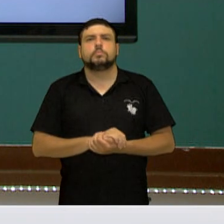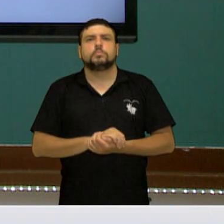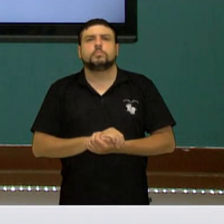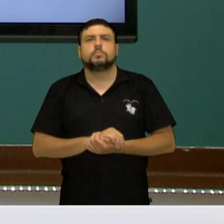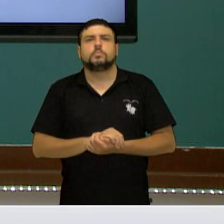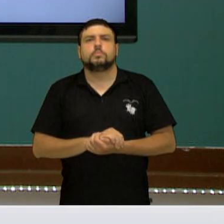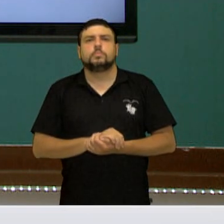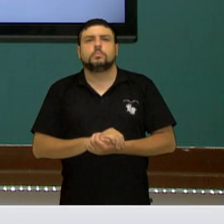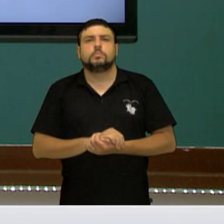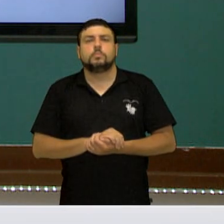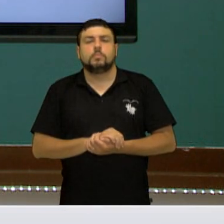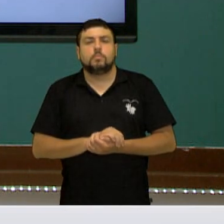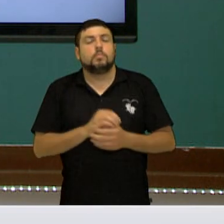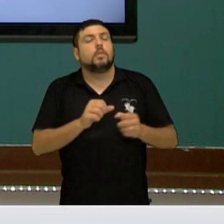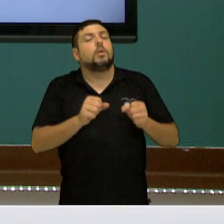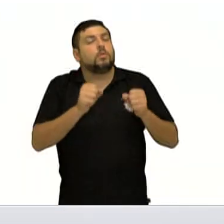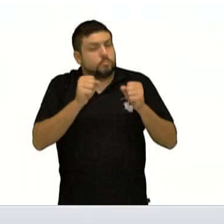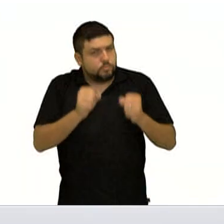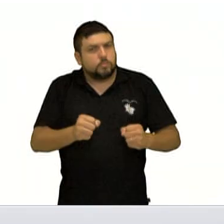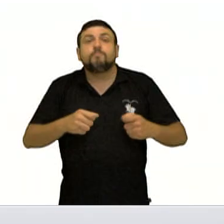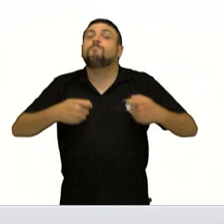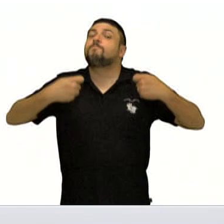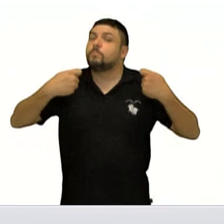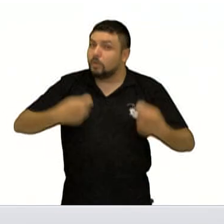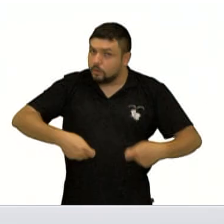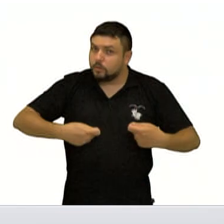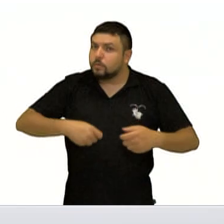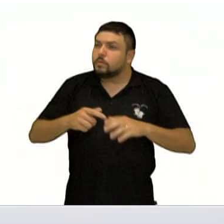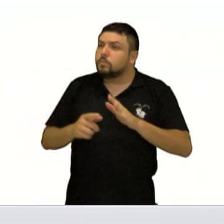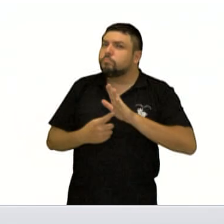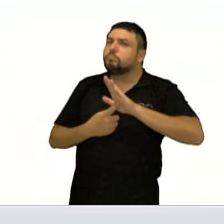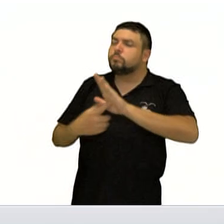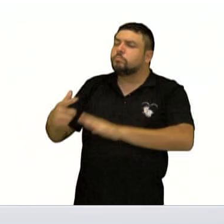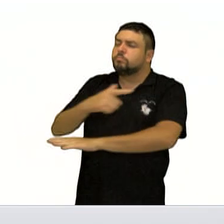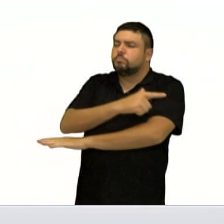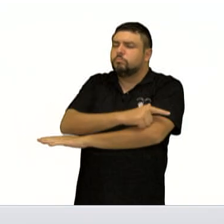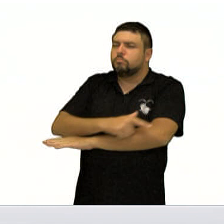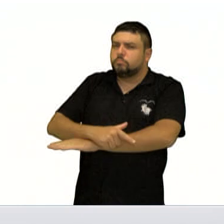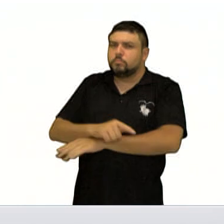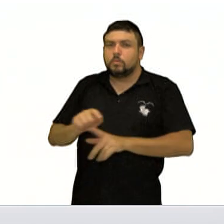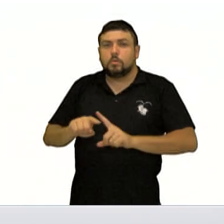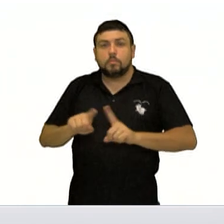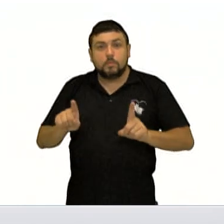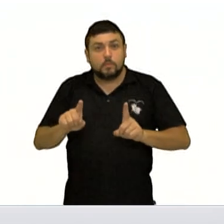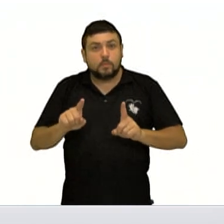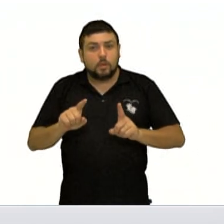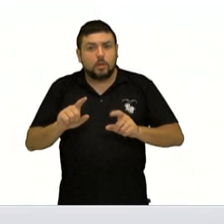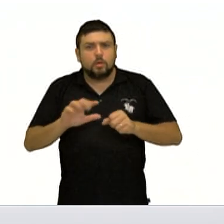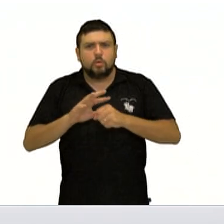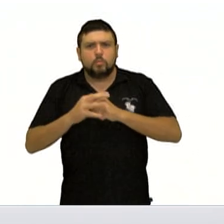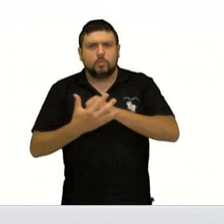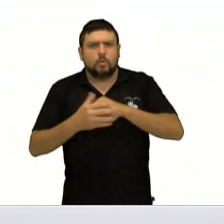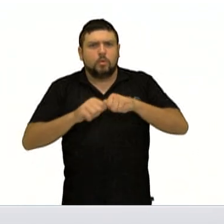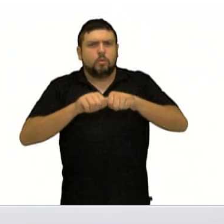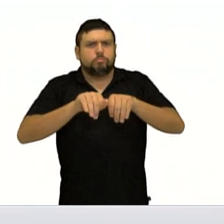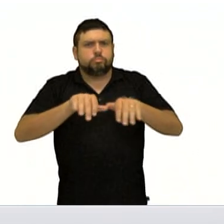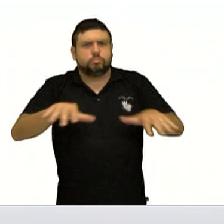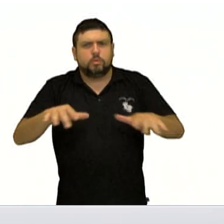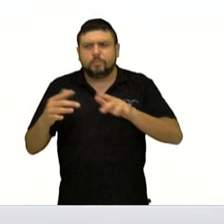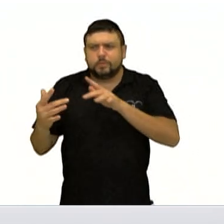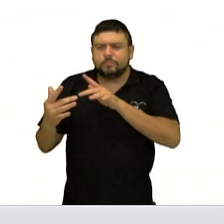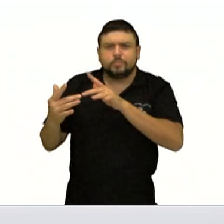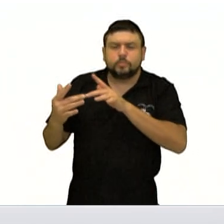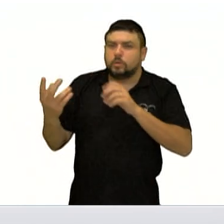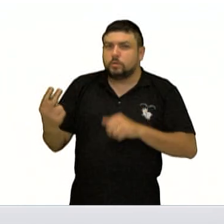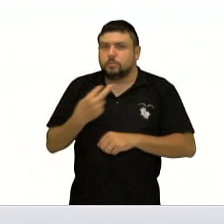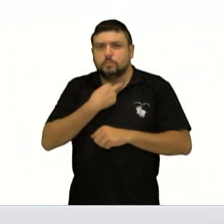Podemos e devemos ser educados com o nosso próximo, mas em tempos de pandemia o contato físico não é apropriado. Aperto de mão,